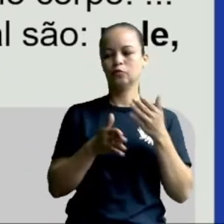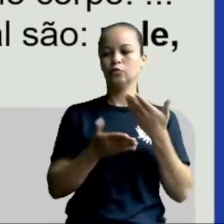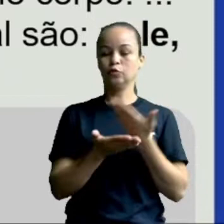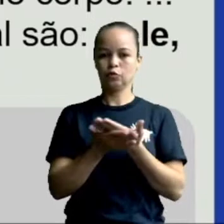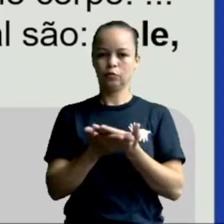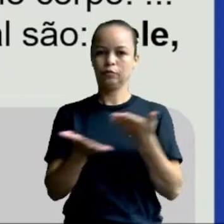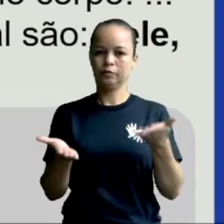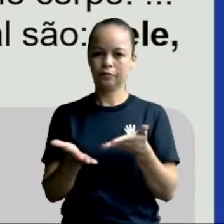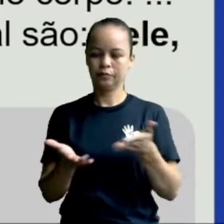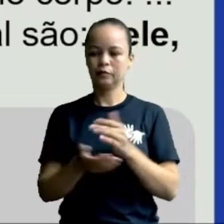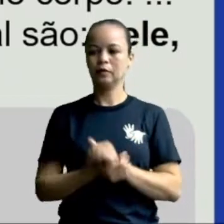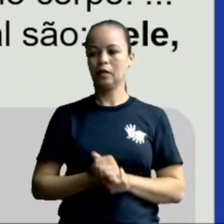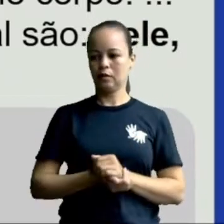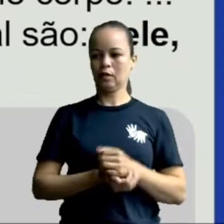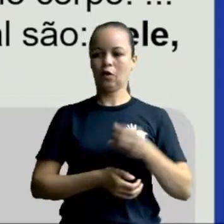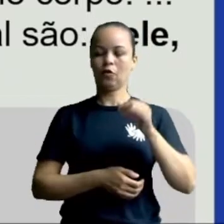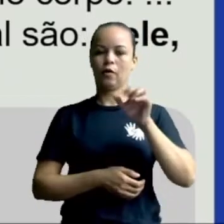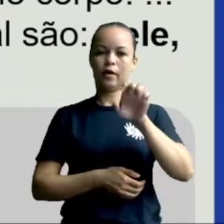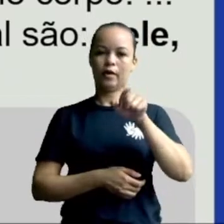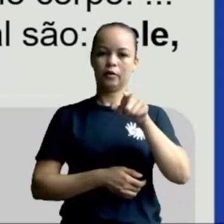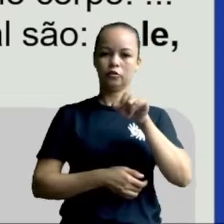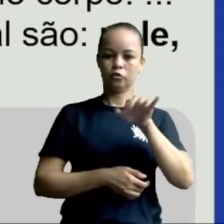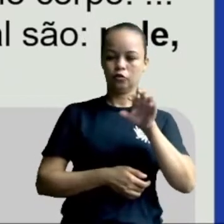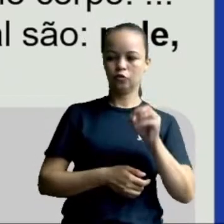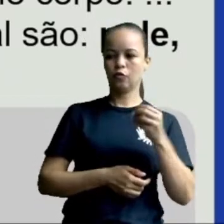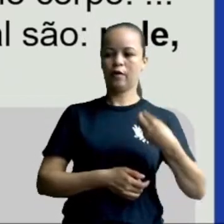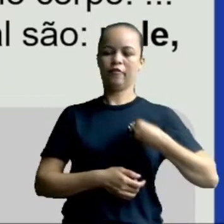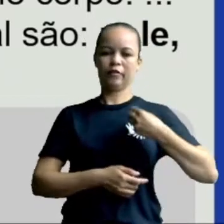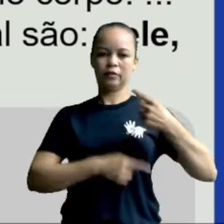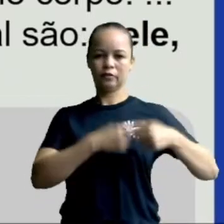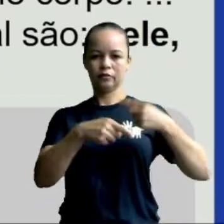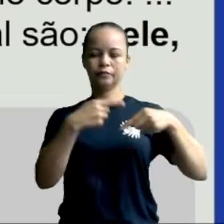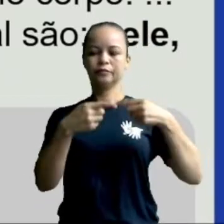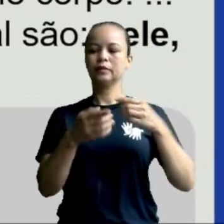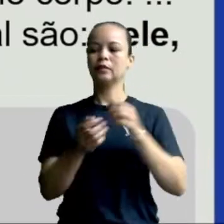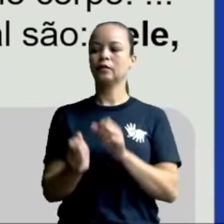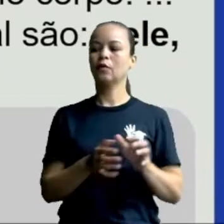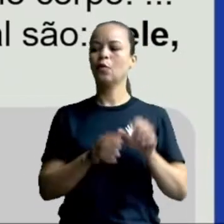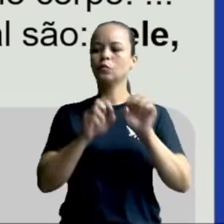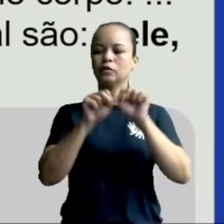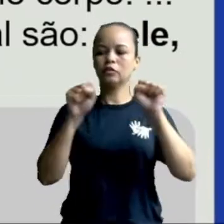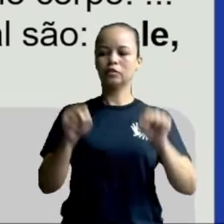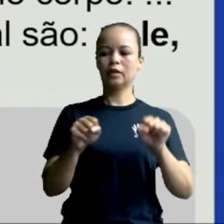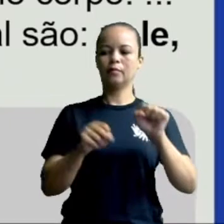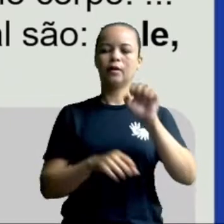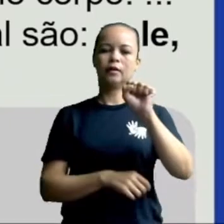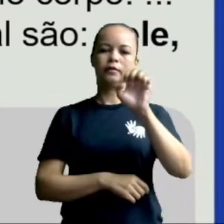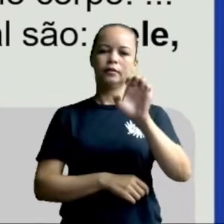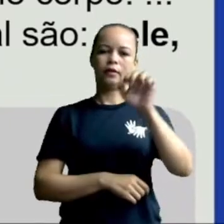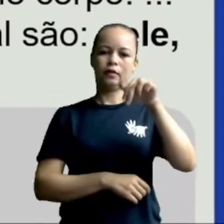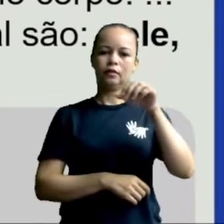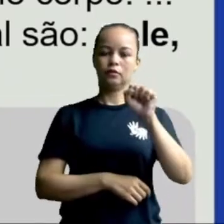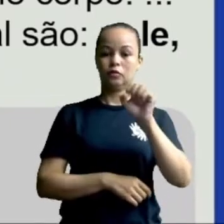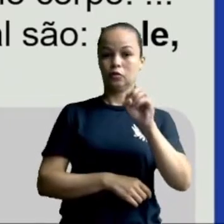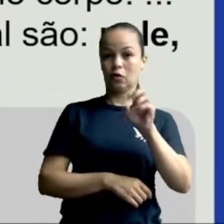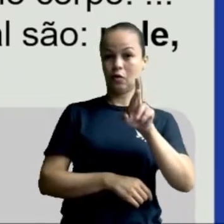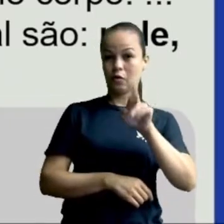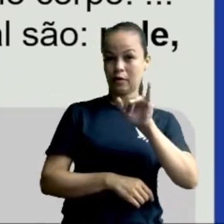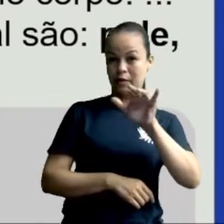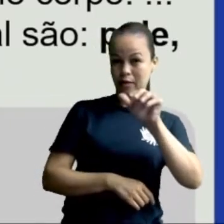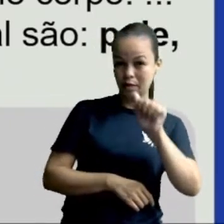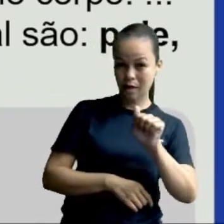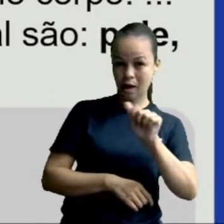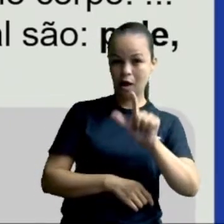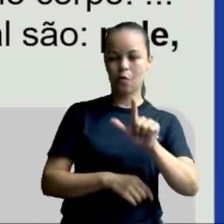Vida e evolução, que é o nosso eixo, o nosso objeto do conhecimento barra conteúdo é o sistema sensorial. A gente vai falar especificamente dos órgãos